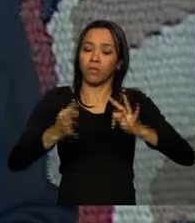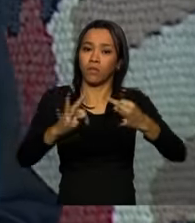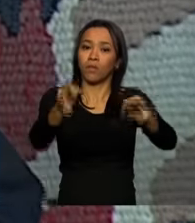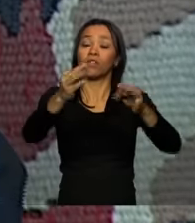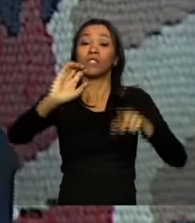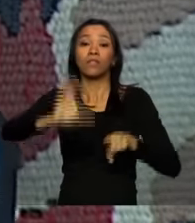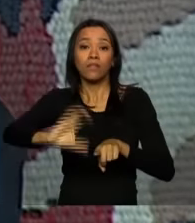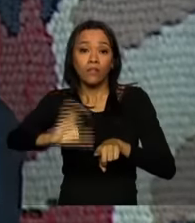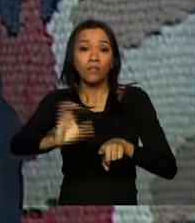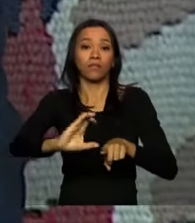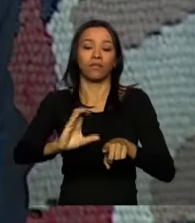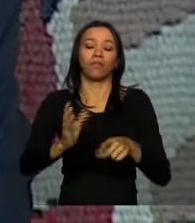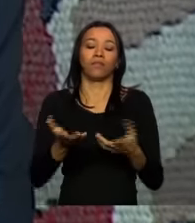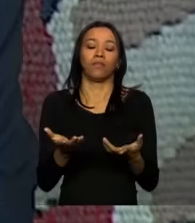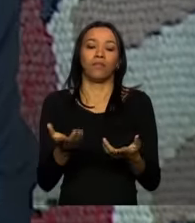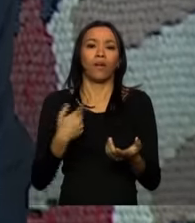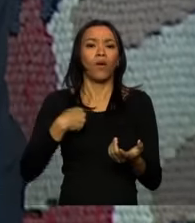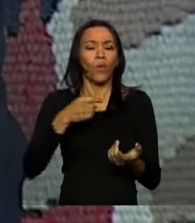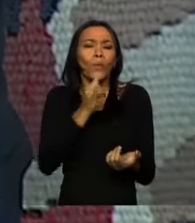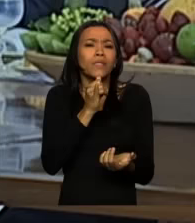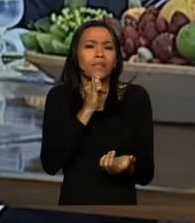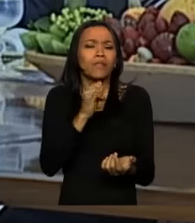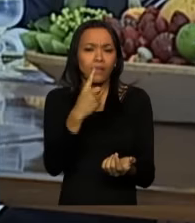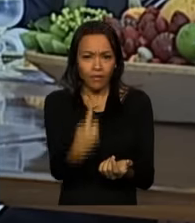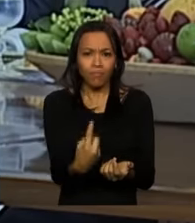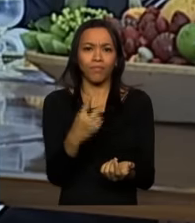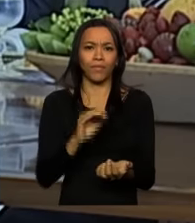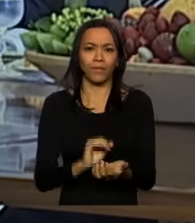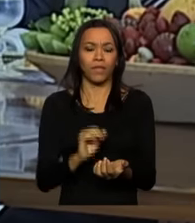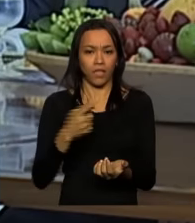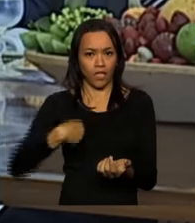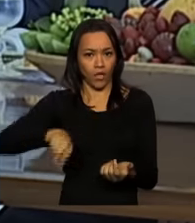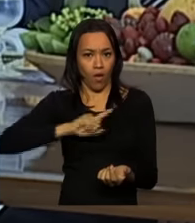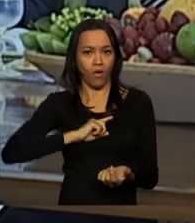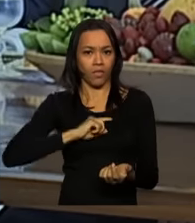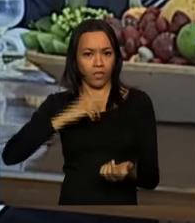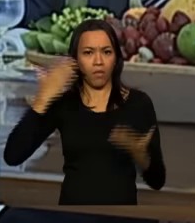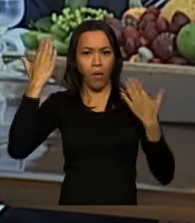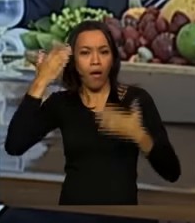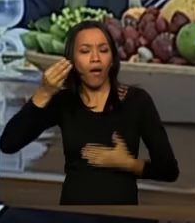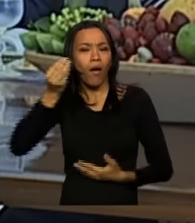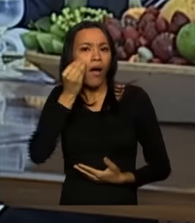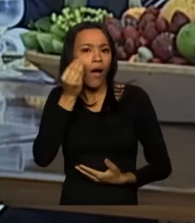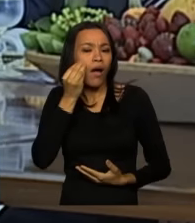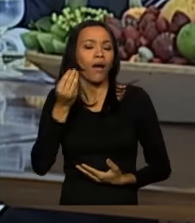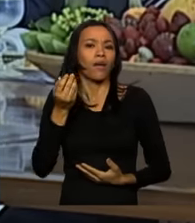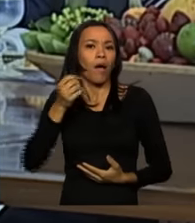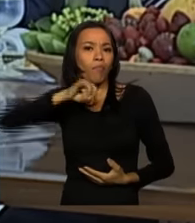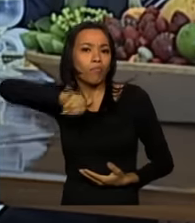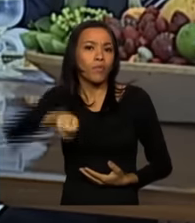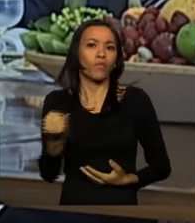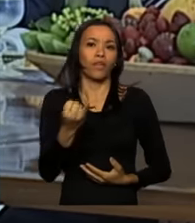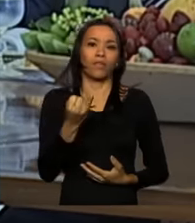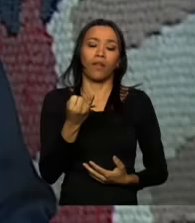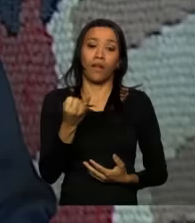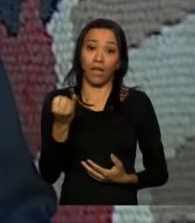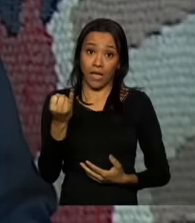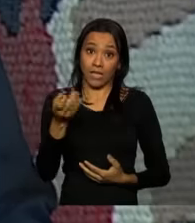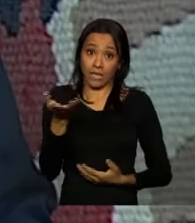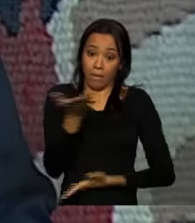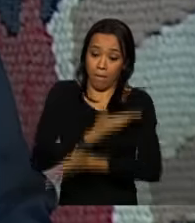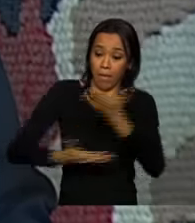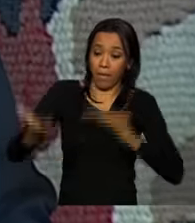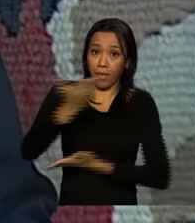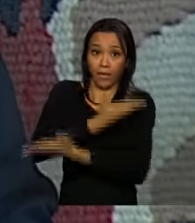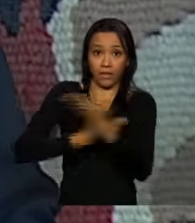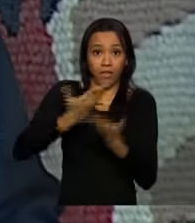inovação. Exemplo muito ilustrativo da capacidade que temos demonstrado de aproveitar o potencial da nossa parceria é